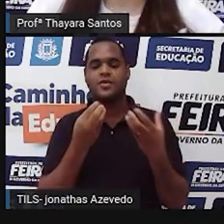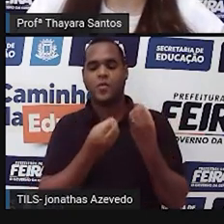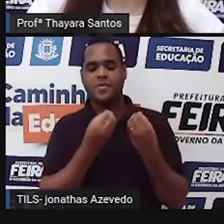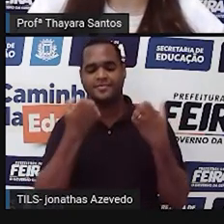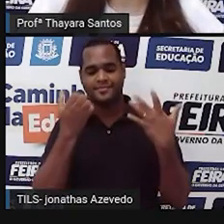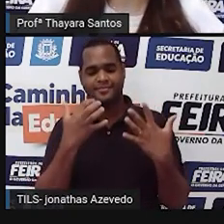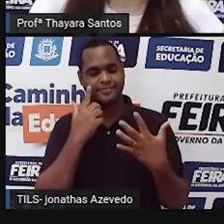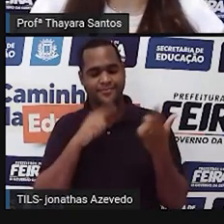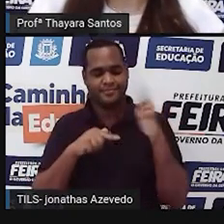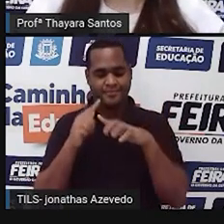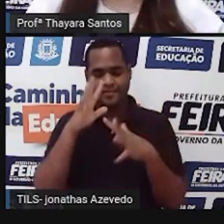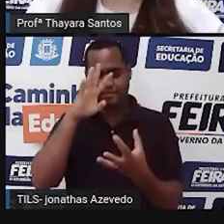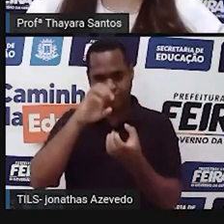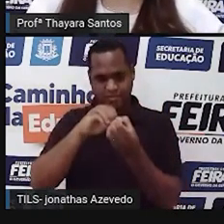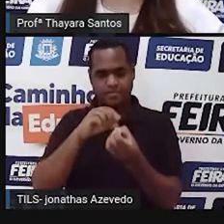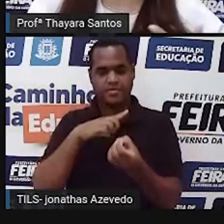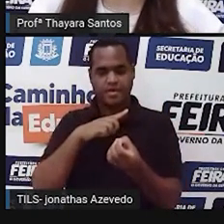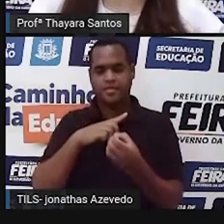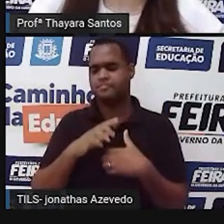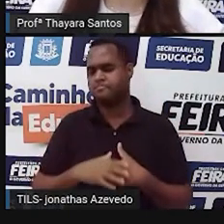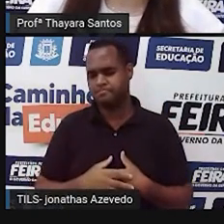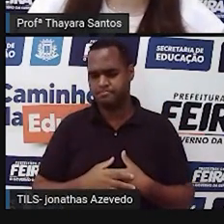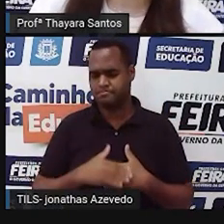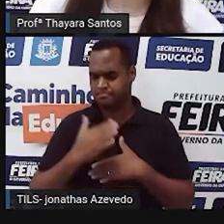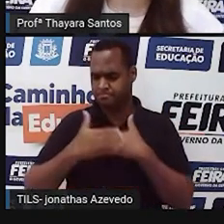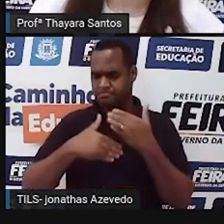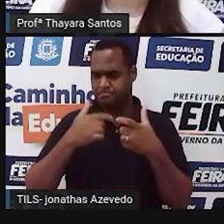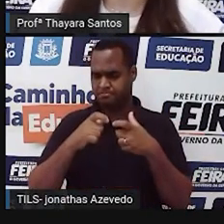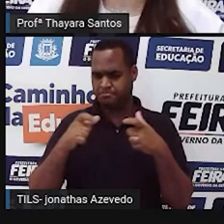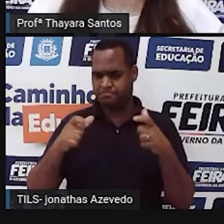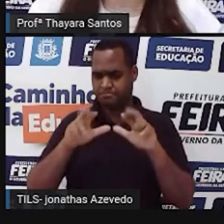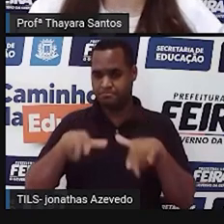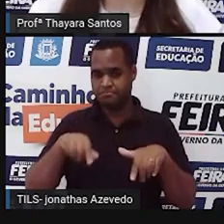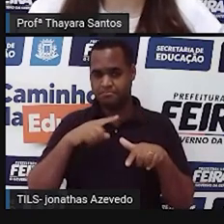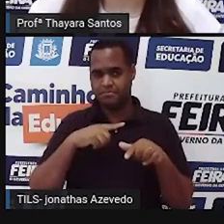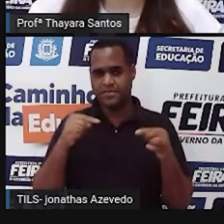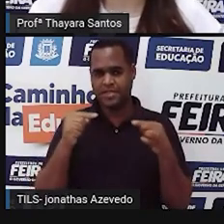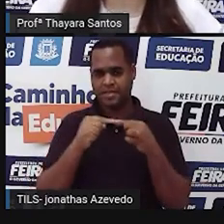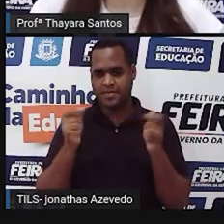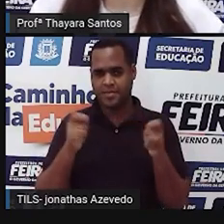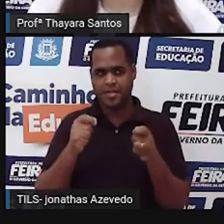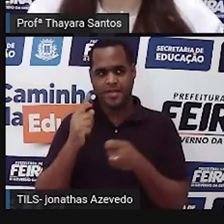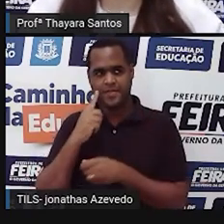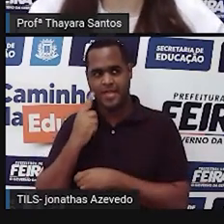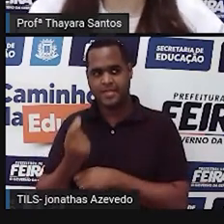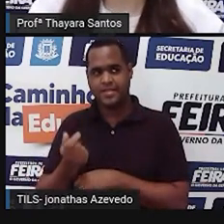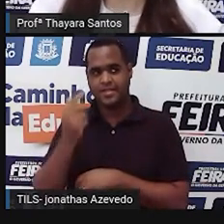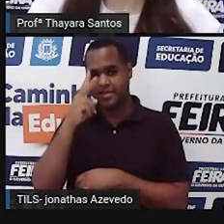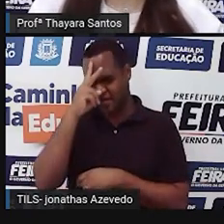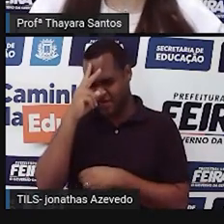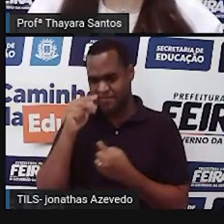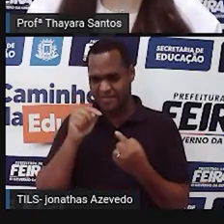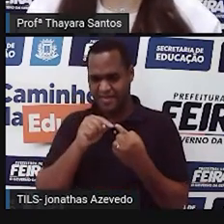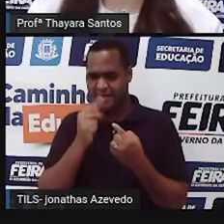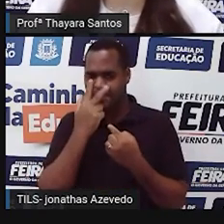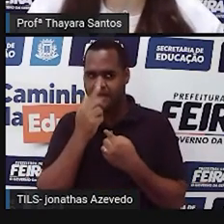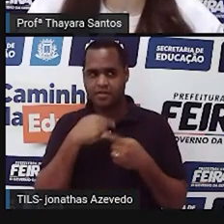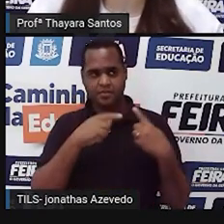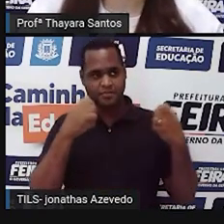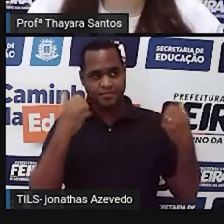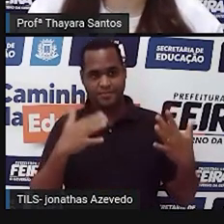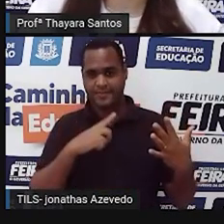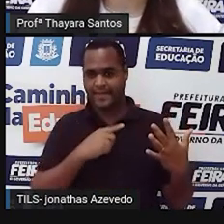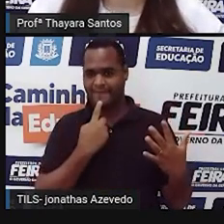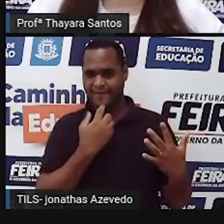chegar àquelas conclusões. E como na maior parte das vezes ela acabou não tendo crédito aí nessa história, né? A gente já falou sobre isso numa outra